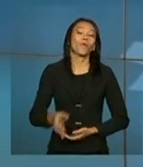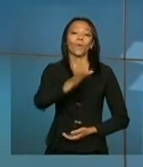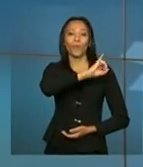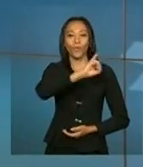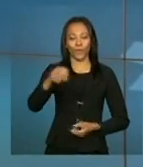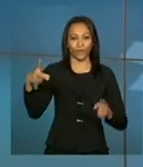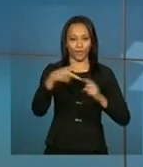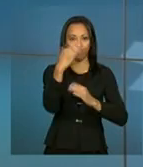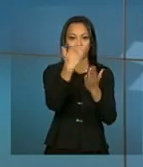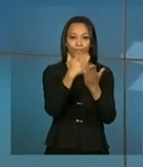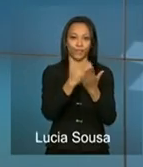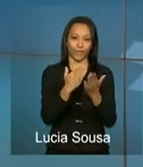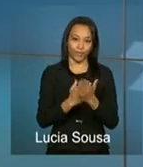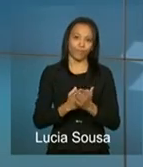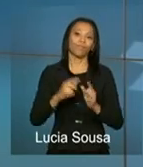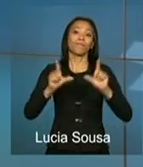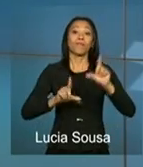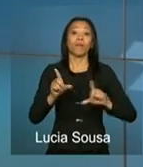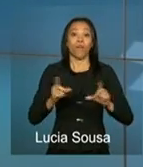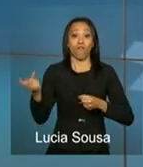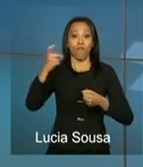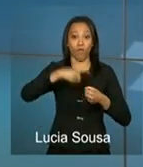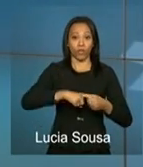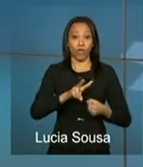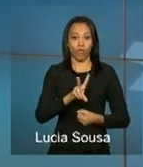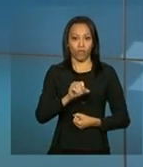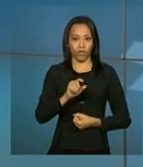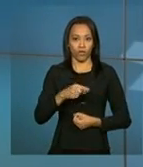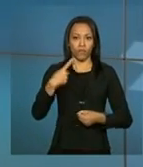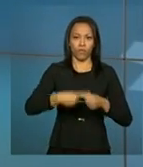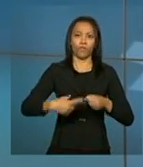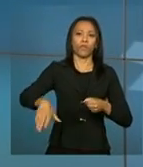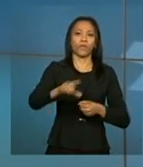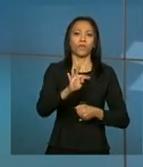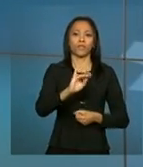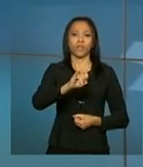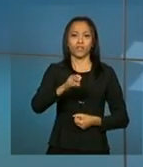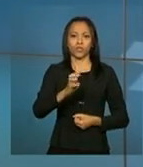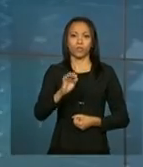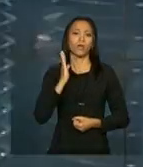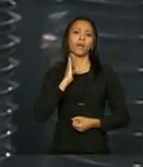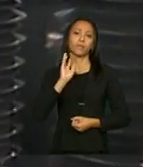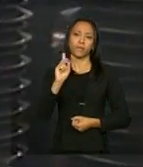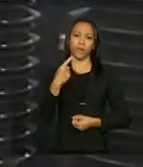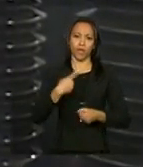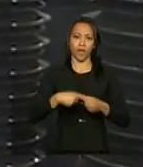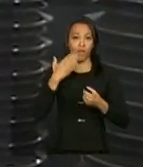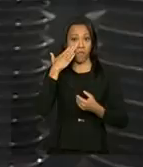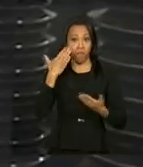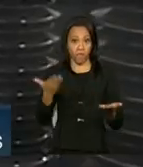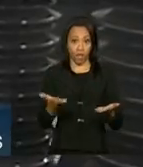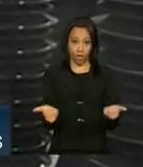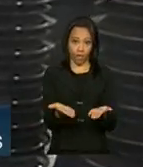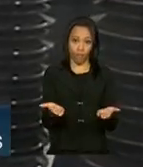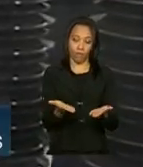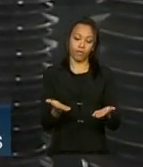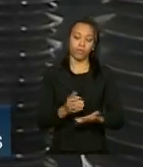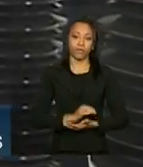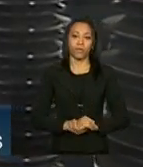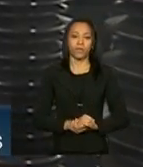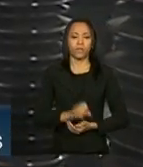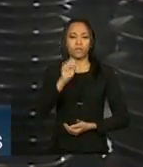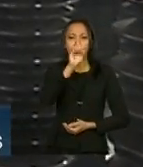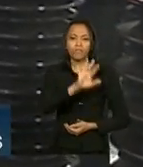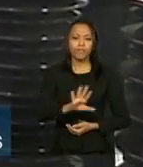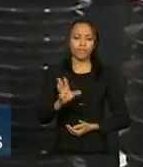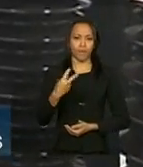Olá, interrompemos a programação e vamos voltar ao vivo a Itajubá, em Minas Gerais. Vamos acompanhar agora